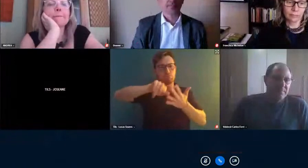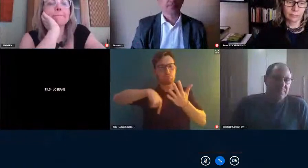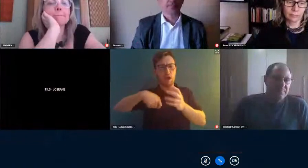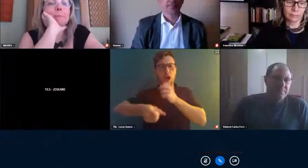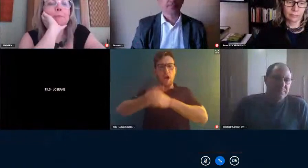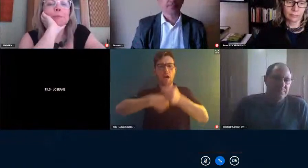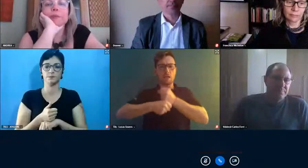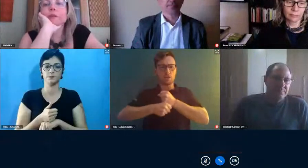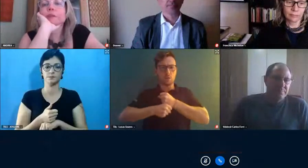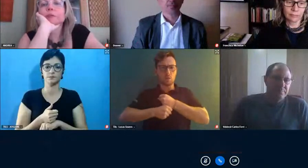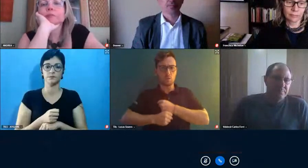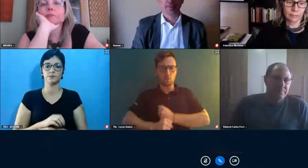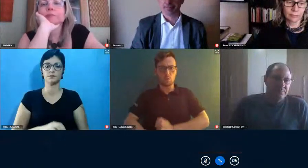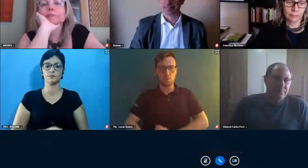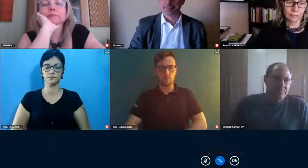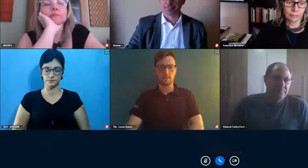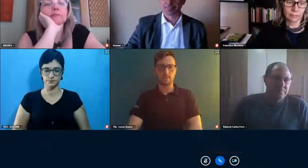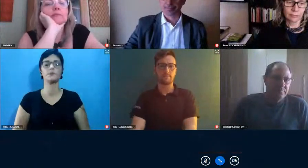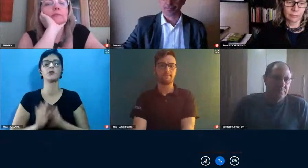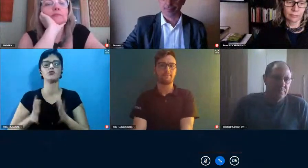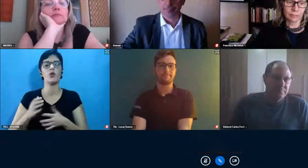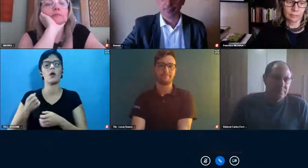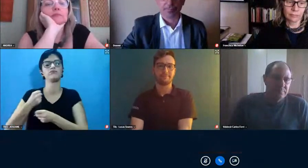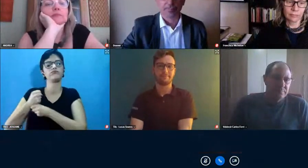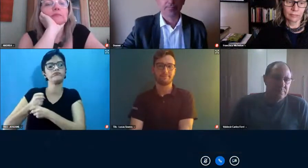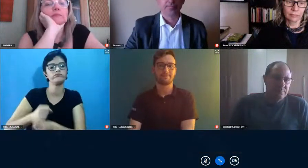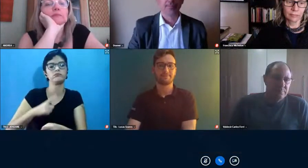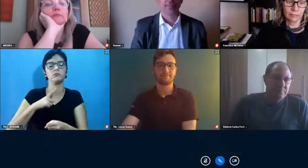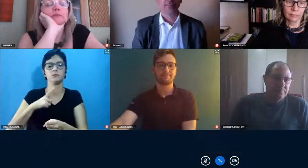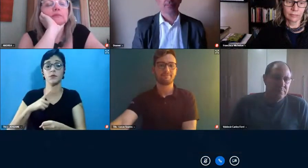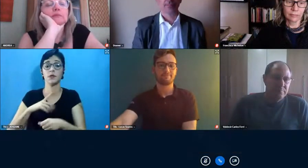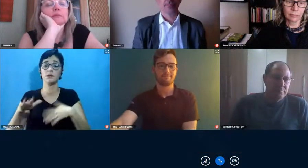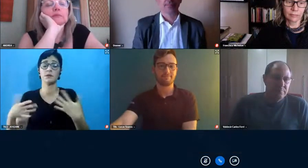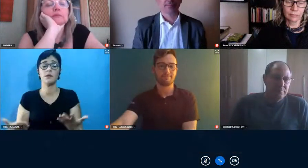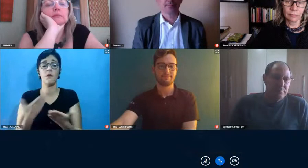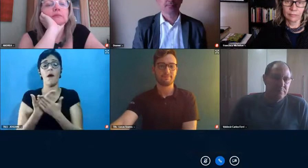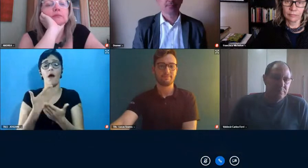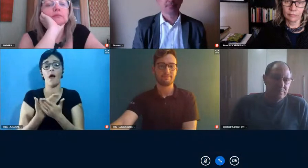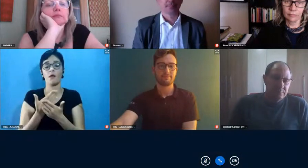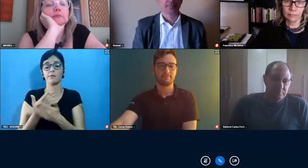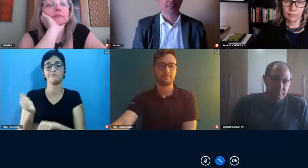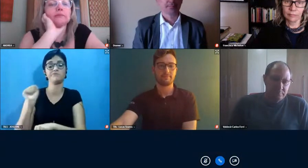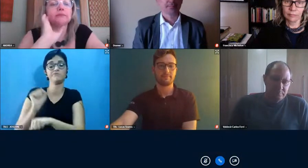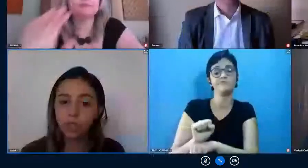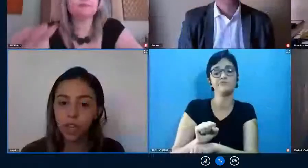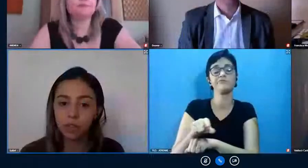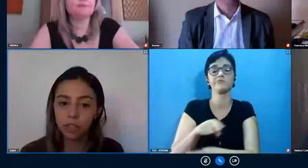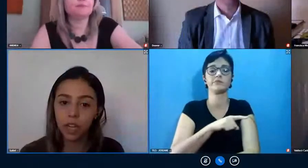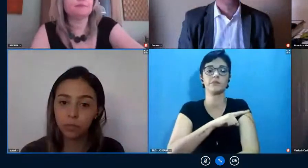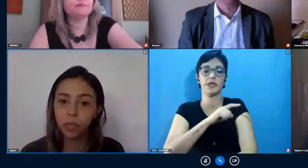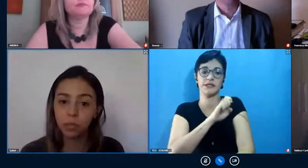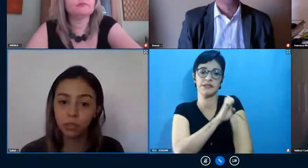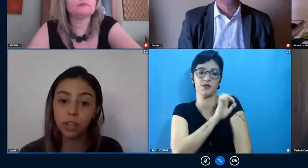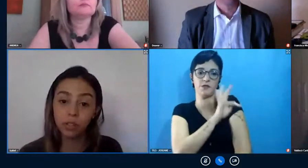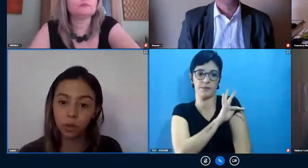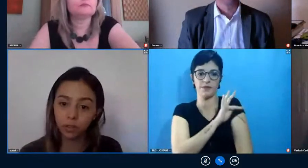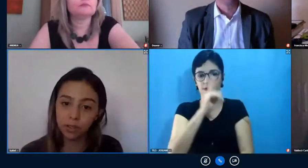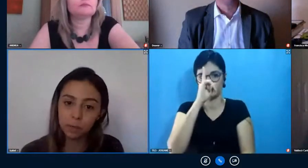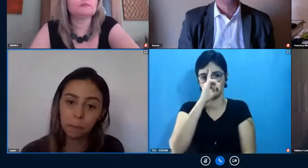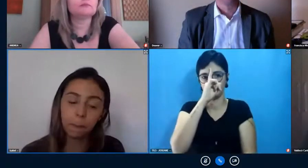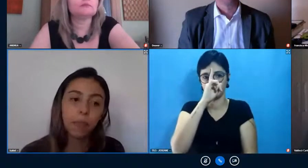realizado. Então, como as aulas do ensino fundamental pararam, a gente não conseguiu continuar, a gente ainda está tentando se reinventar juntamente